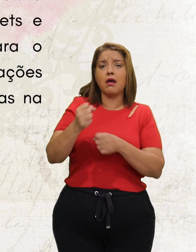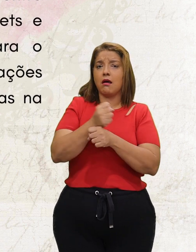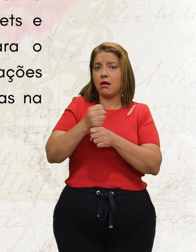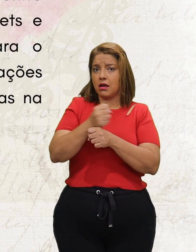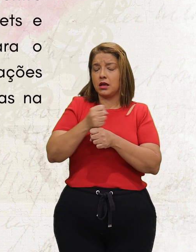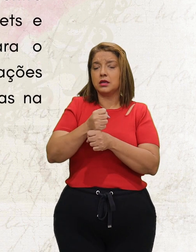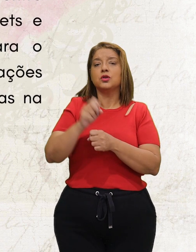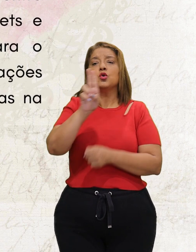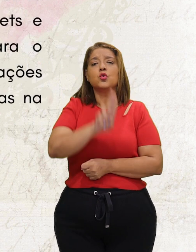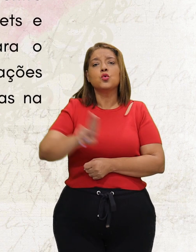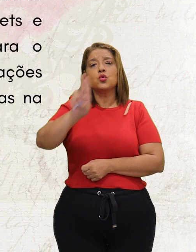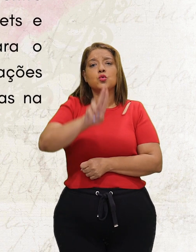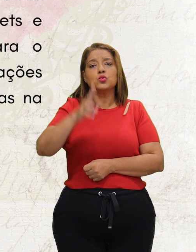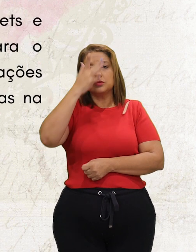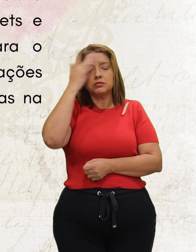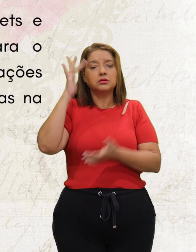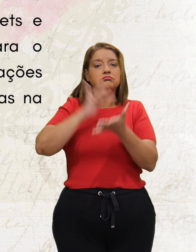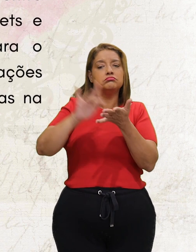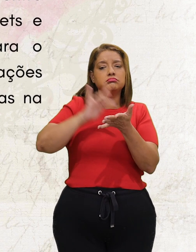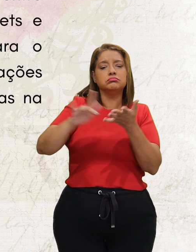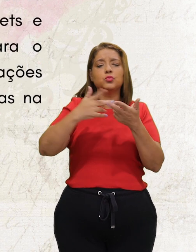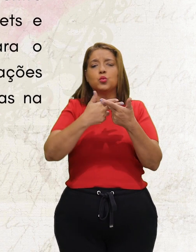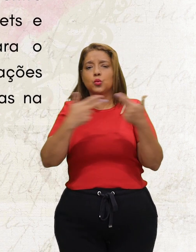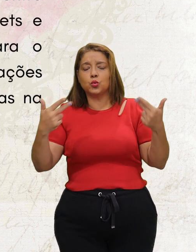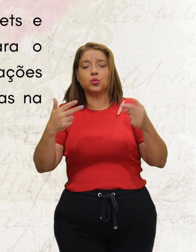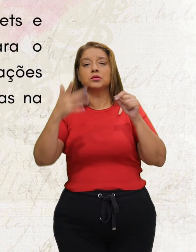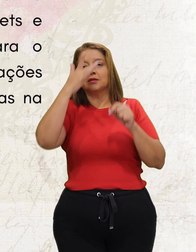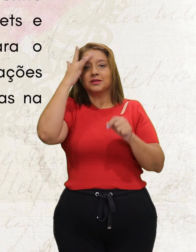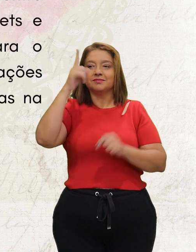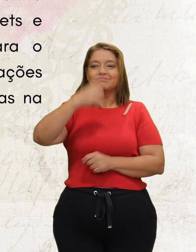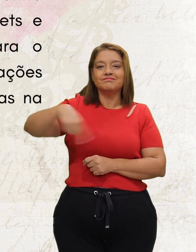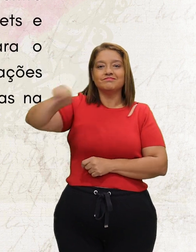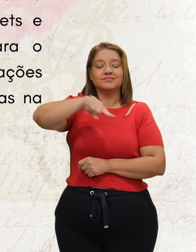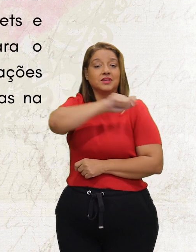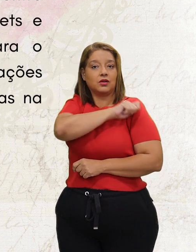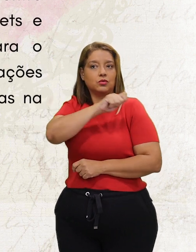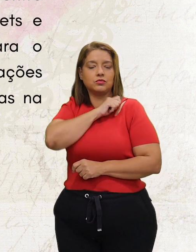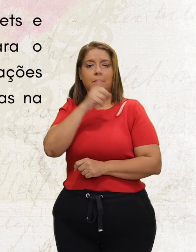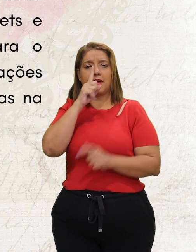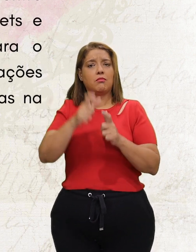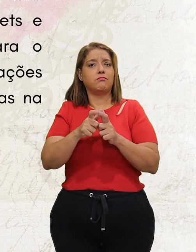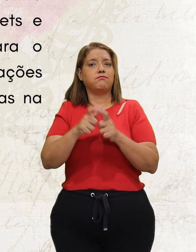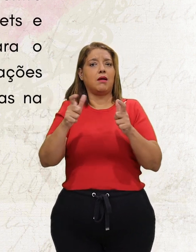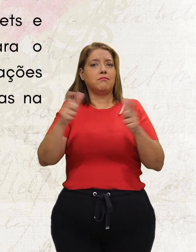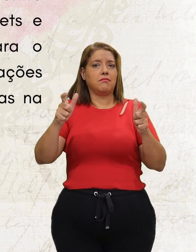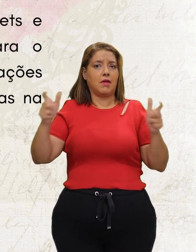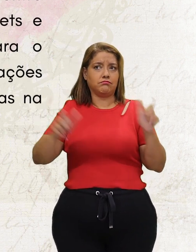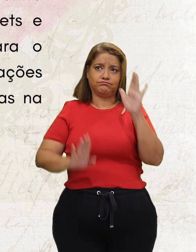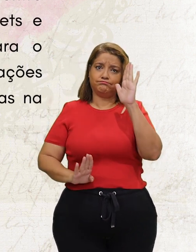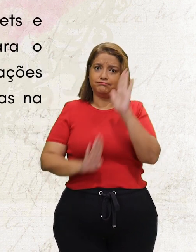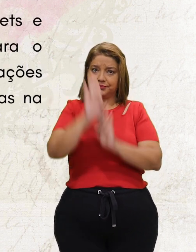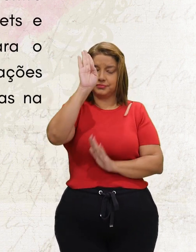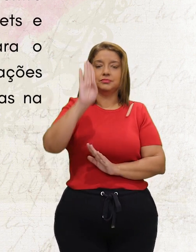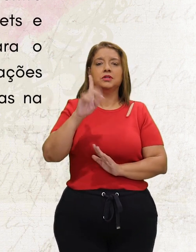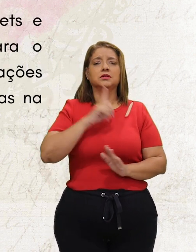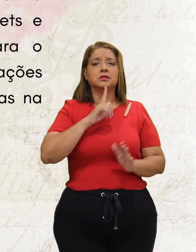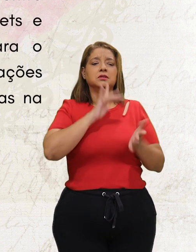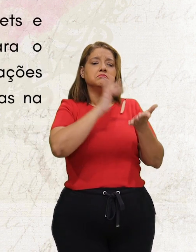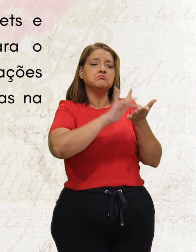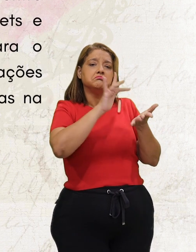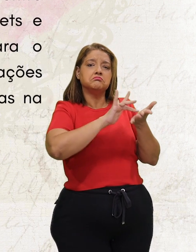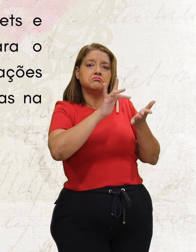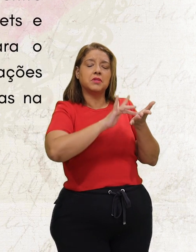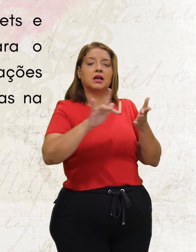dispositivos eletrônicos entre estudantes aumentou exponencialmente. Smartphones, tablets e